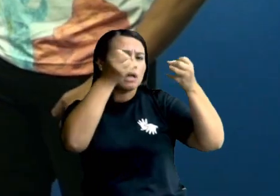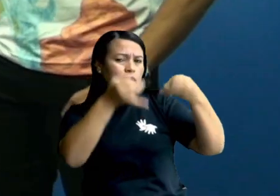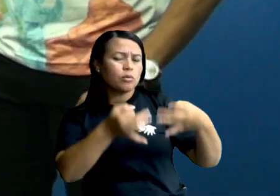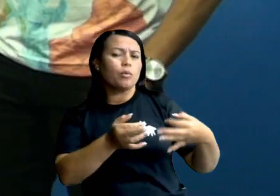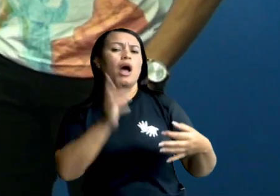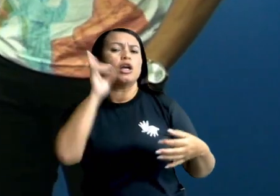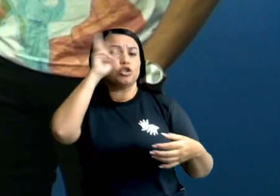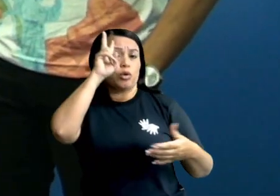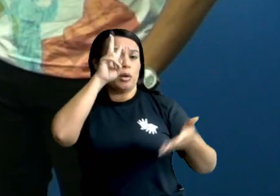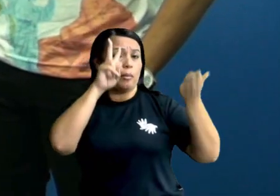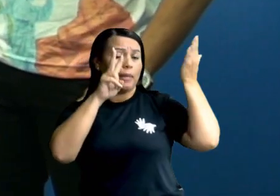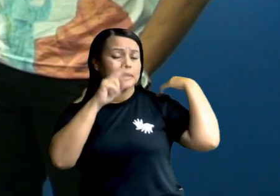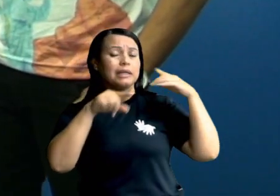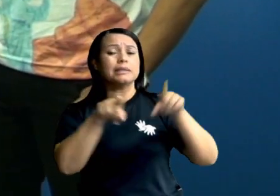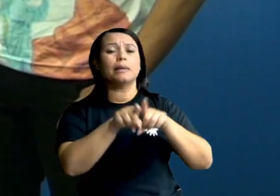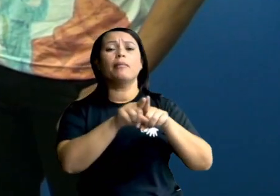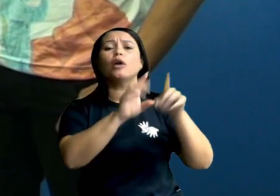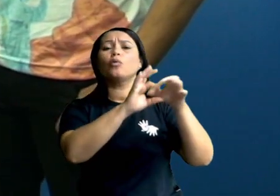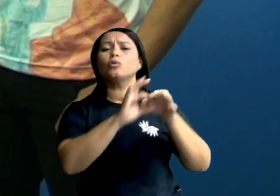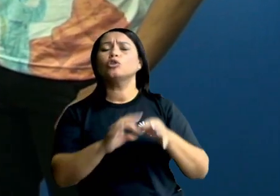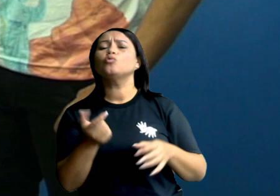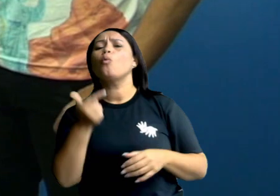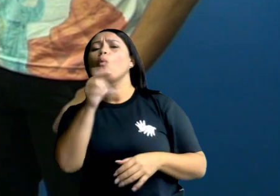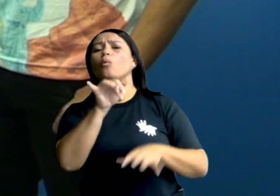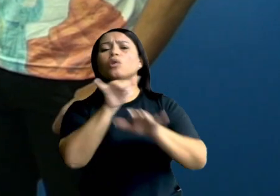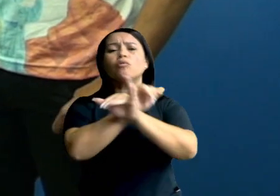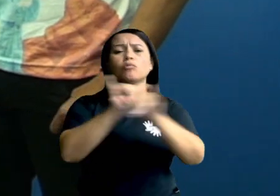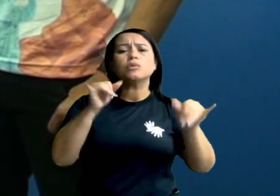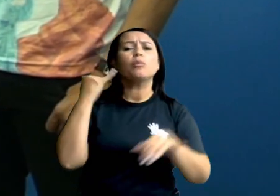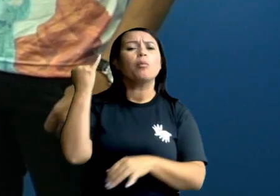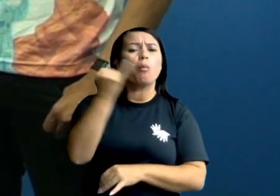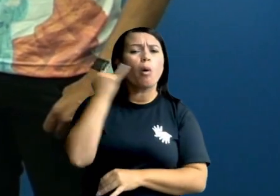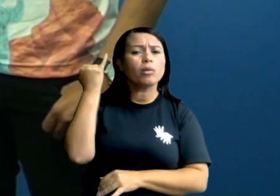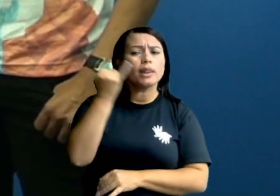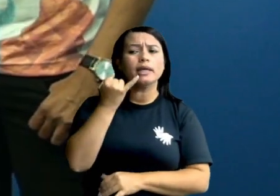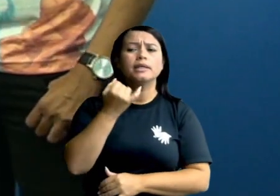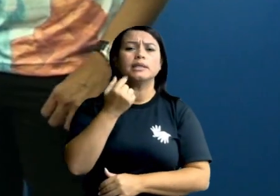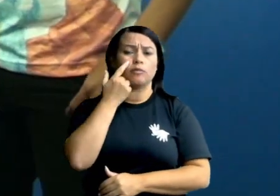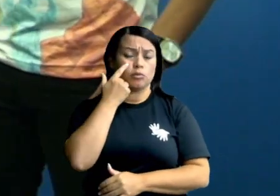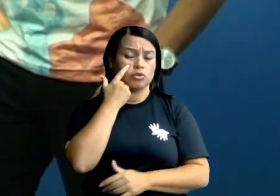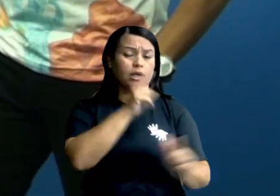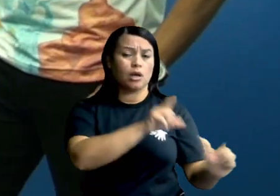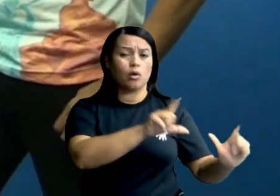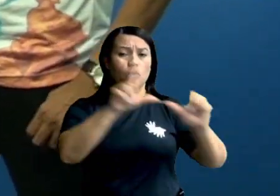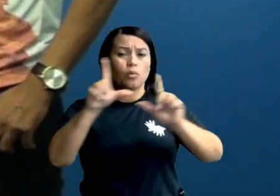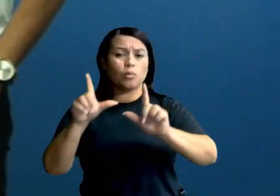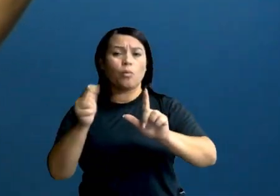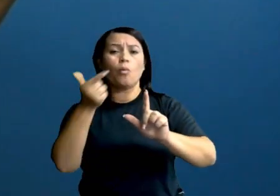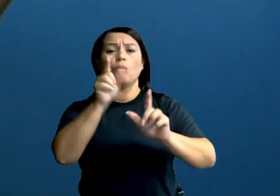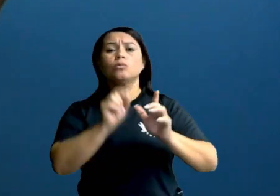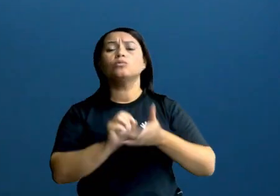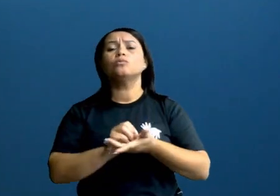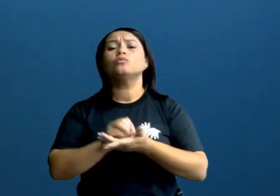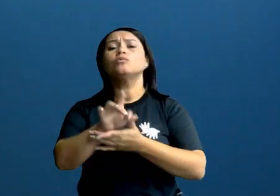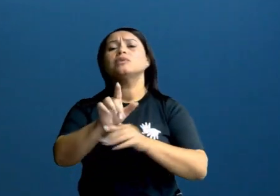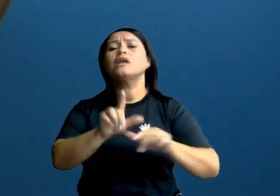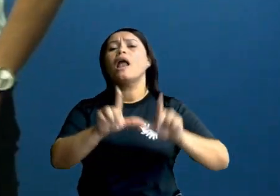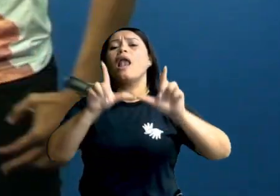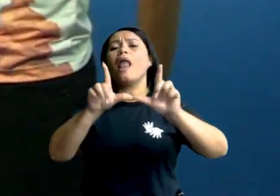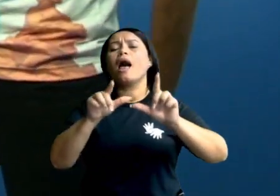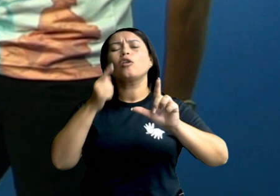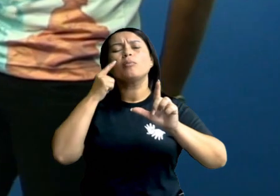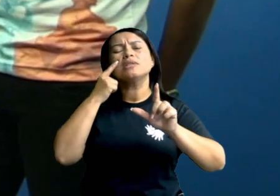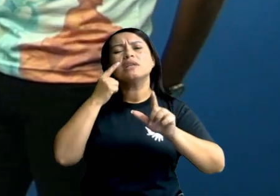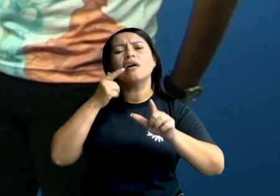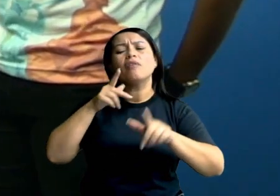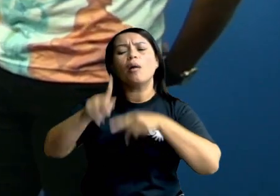outra informação aqui importante sobre isso, vou passar o próximo slide, é tratar da população